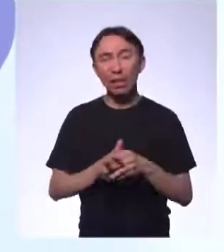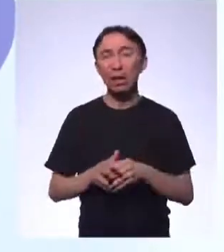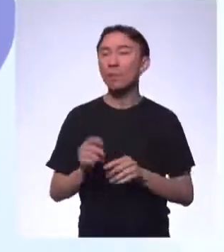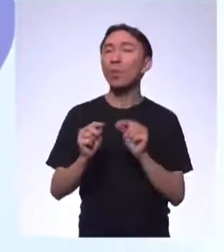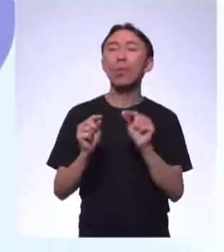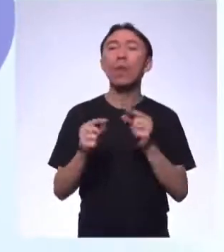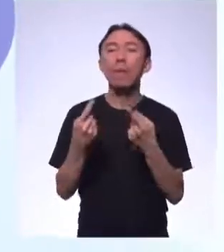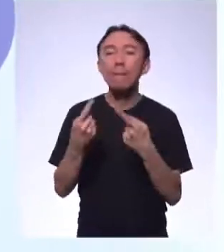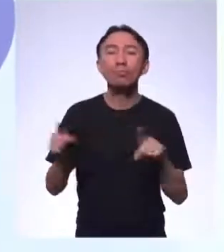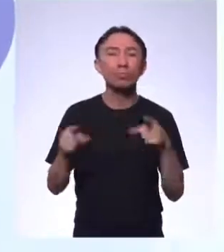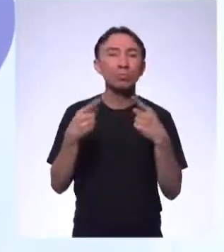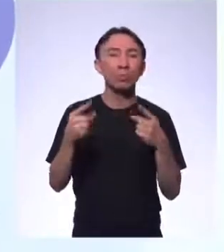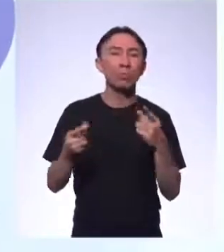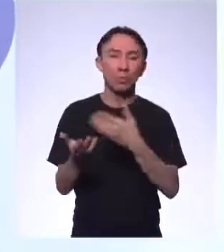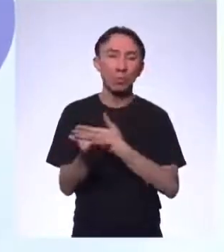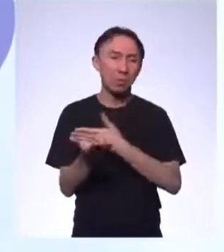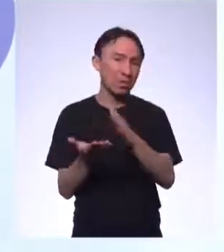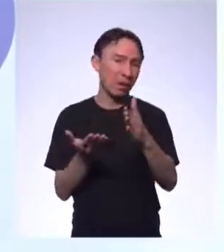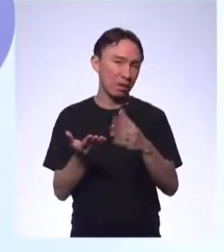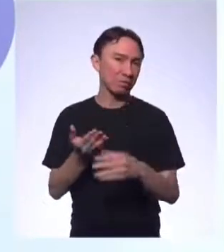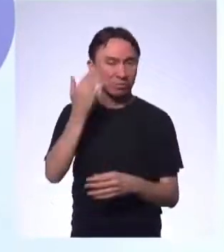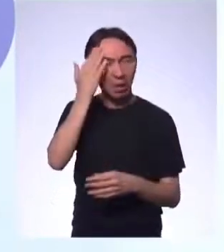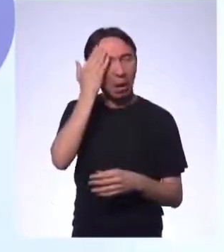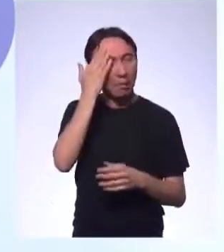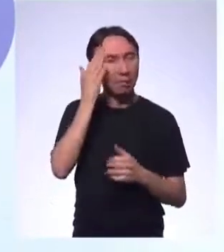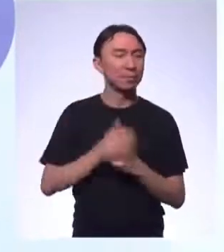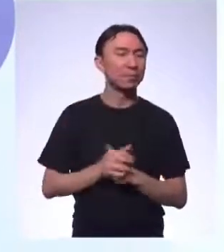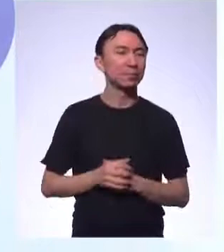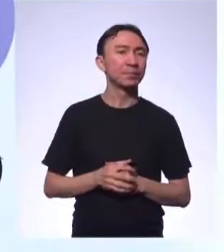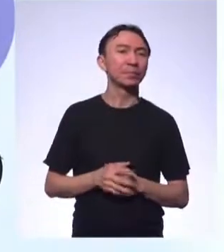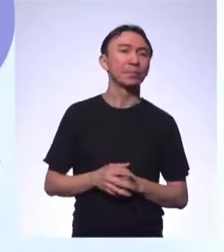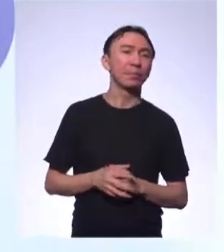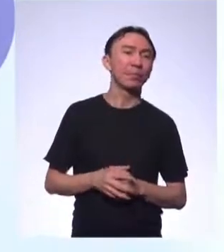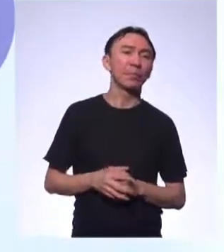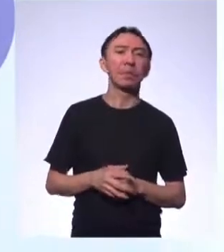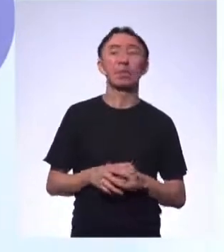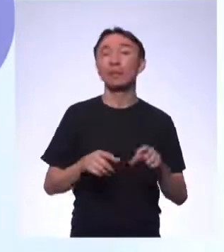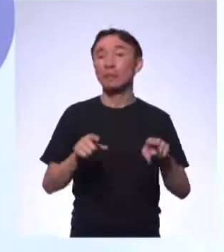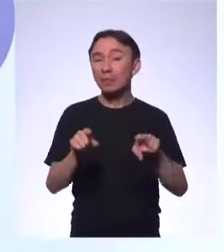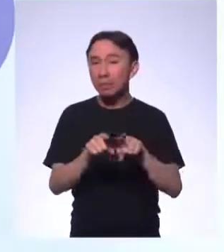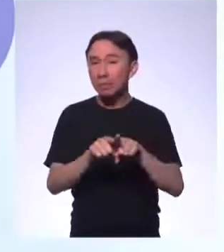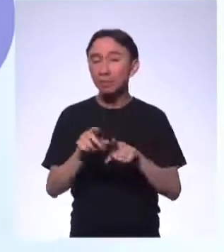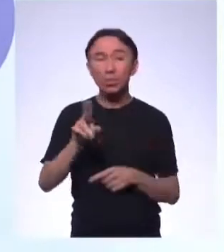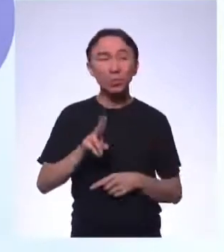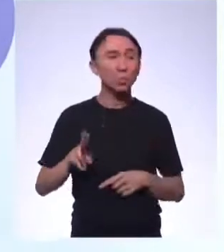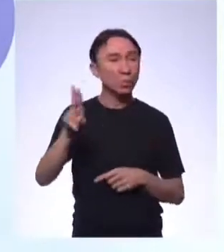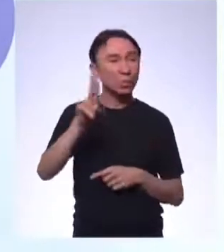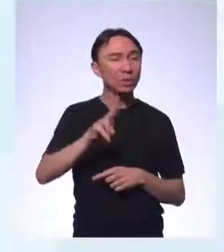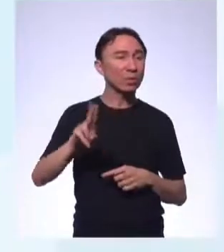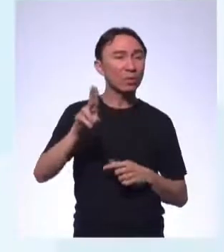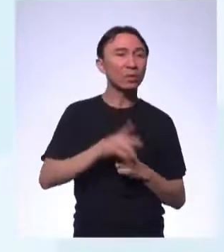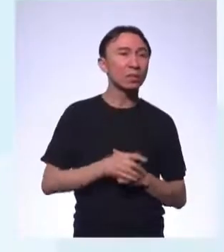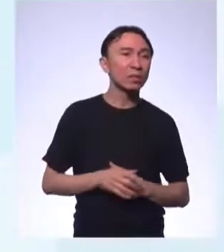vai entrar aquela música, tá? Use as didascálias. Didascália, gente, é a mesma coisa que rubrica,